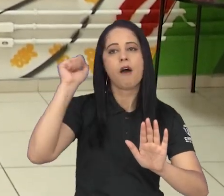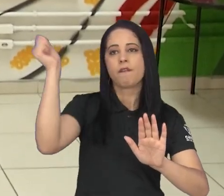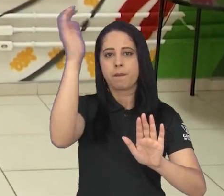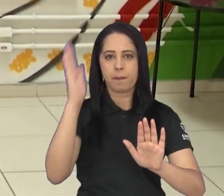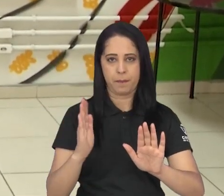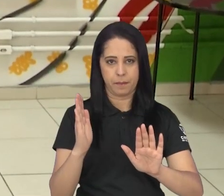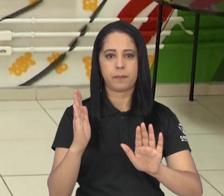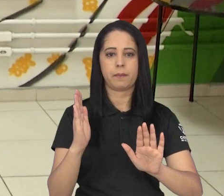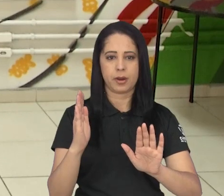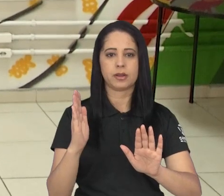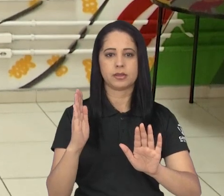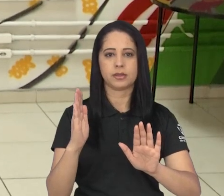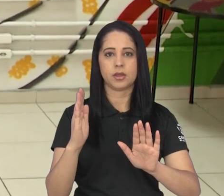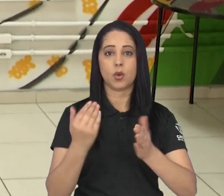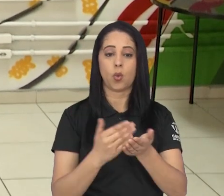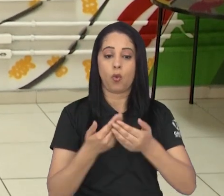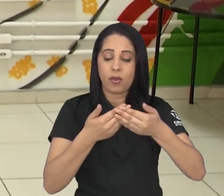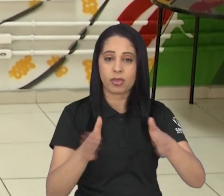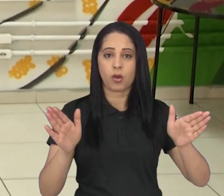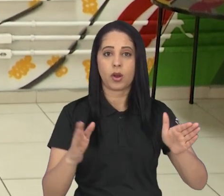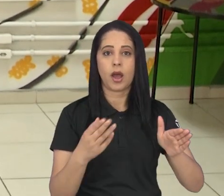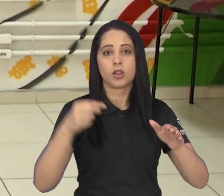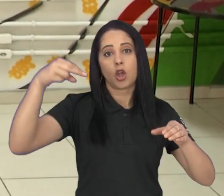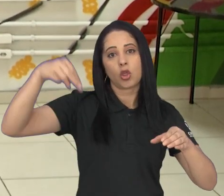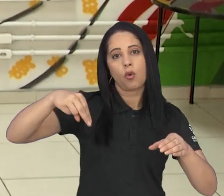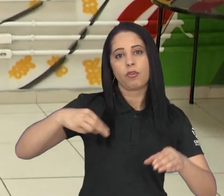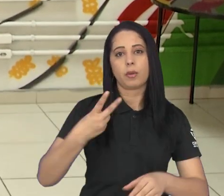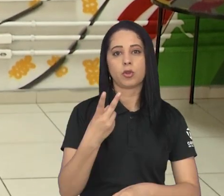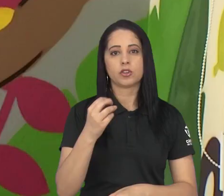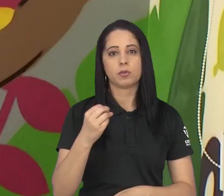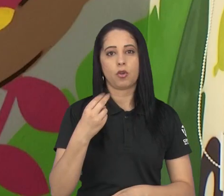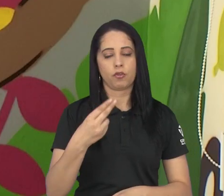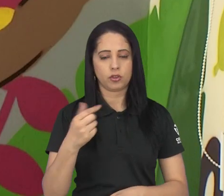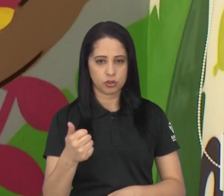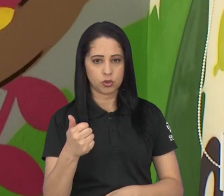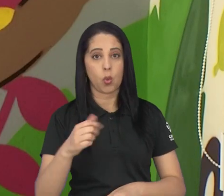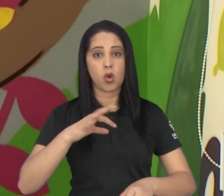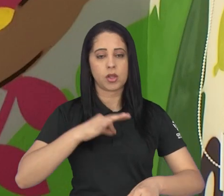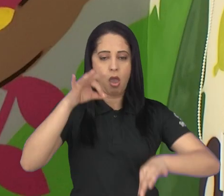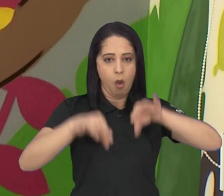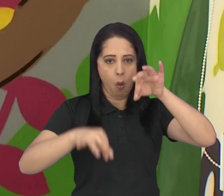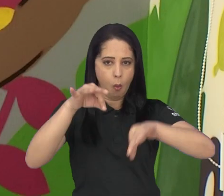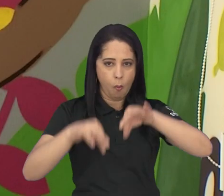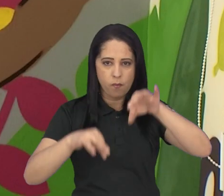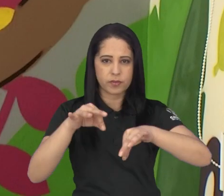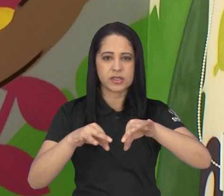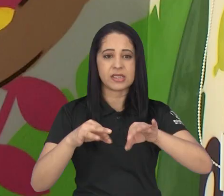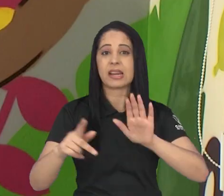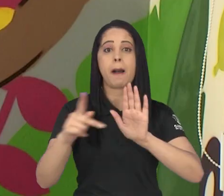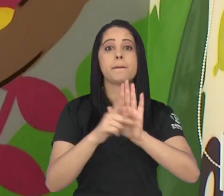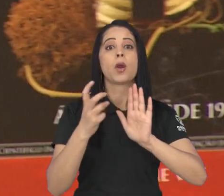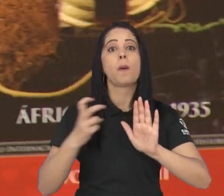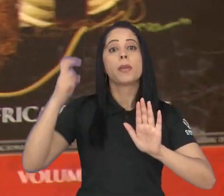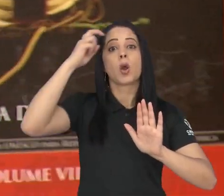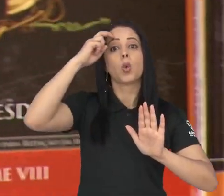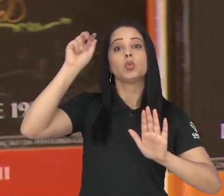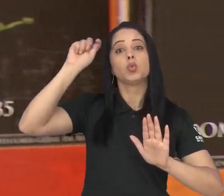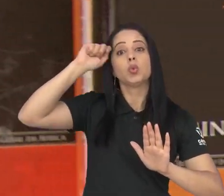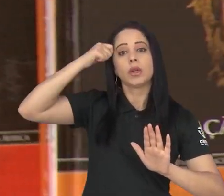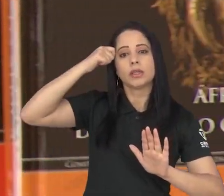afro-brasileira foi inaugurado em novembro de 2021 e oferece diversos cursos e oficinas